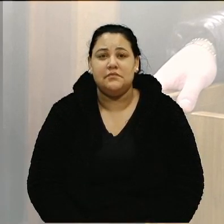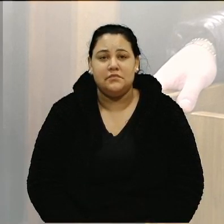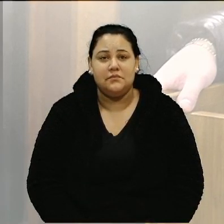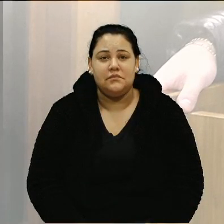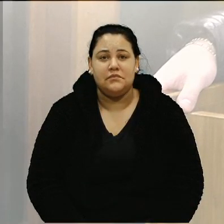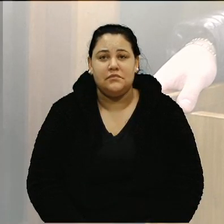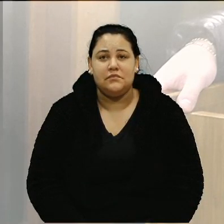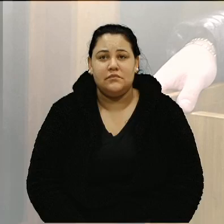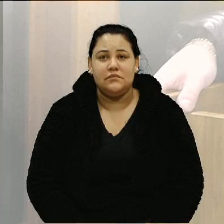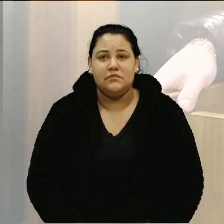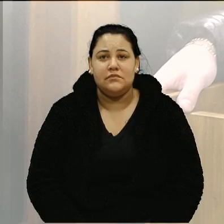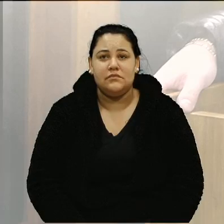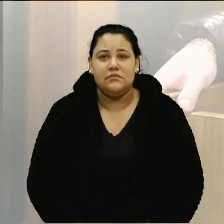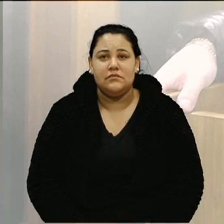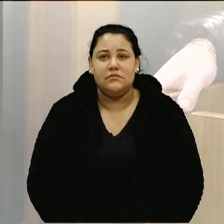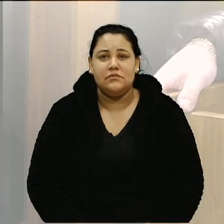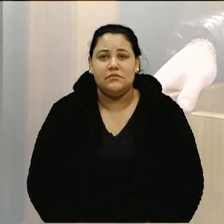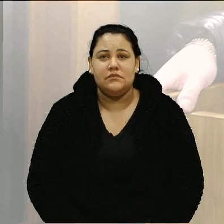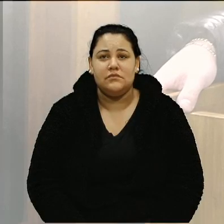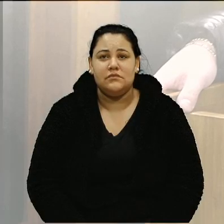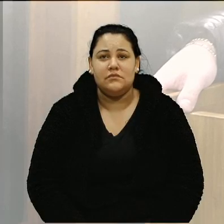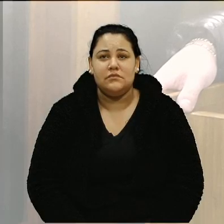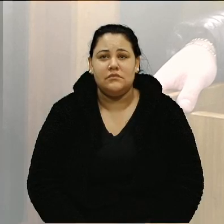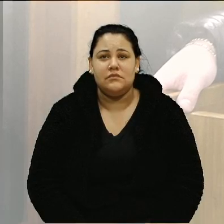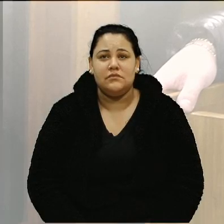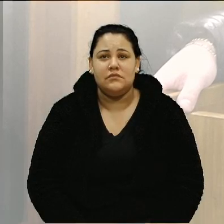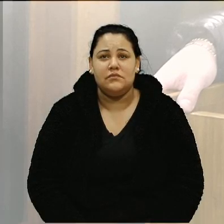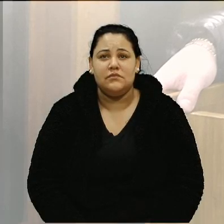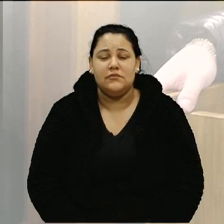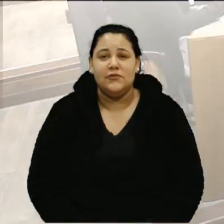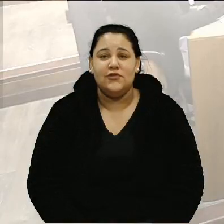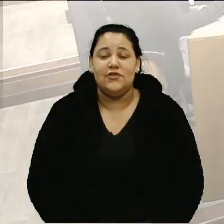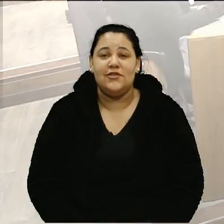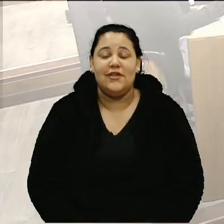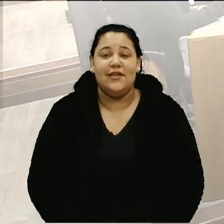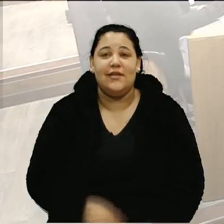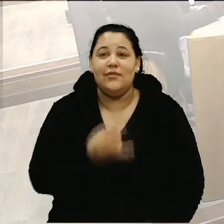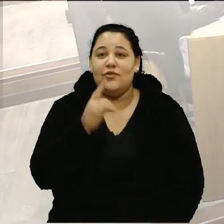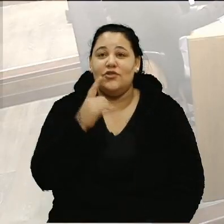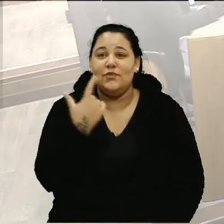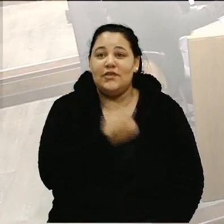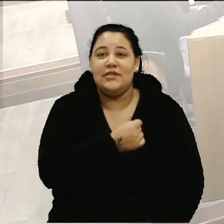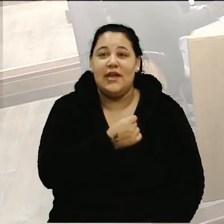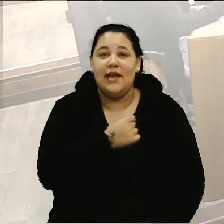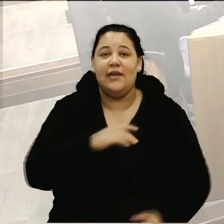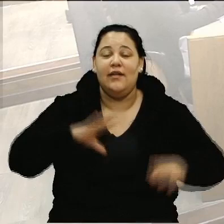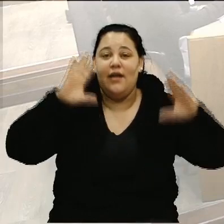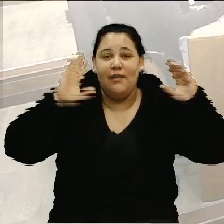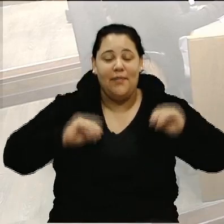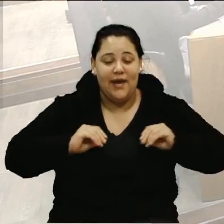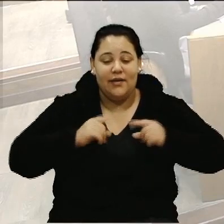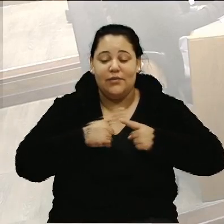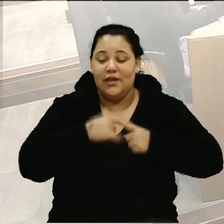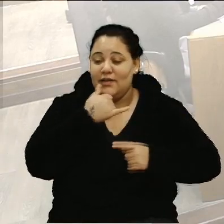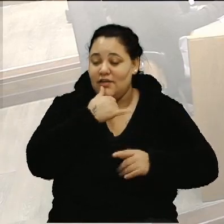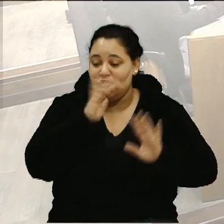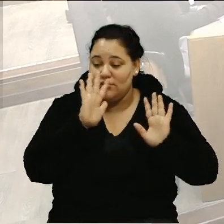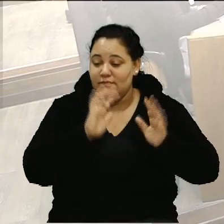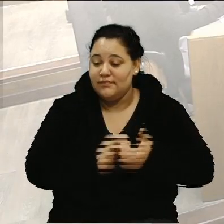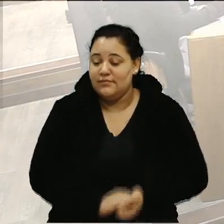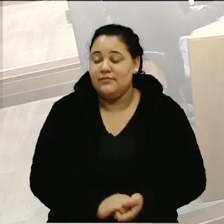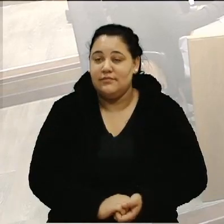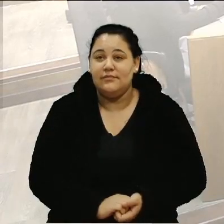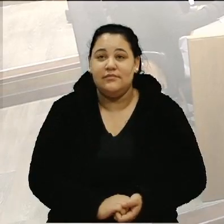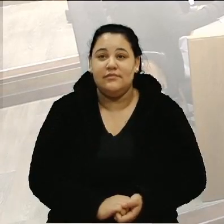O último que sair apaga a luz. Porque é triste. Sua parte, vereador Tati. Vereador Bortola, eu acho que a gente